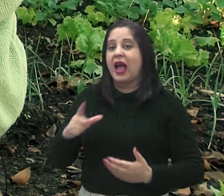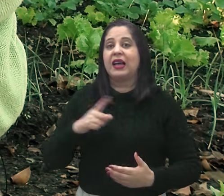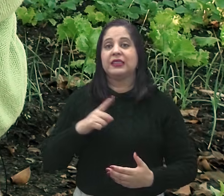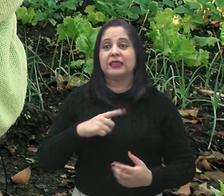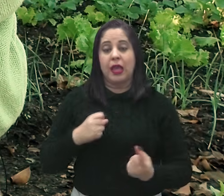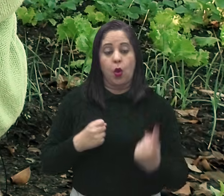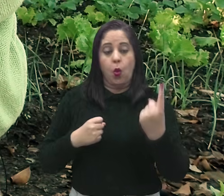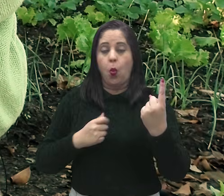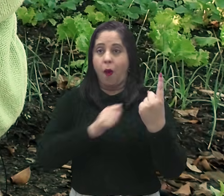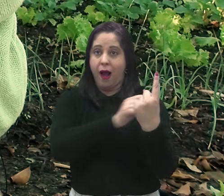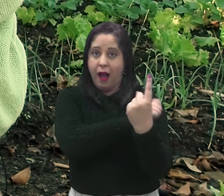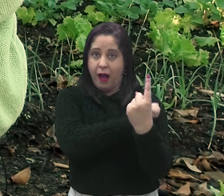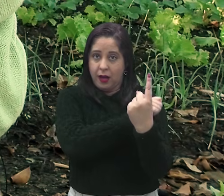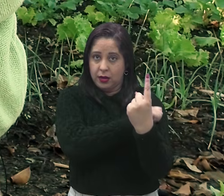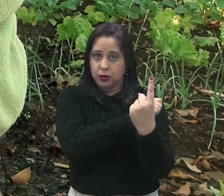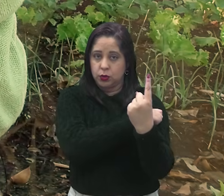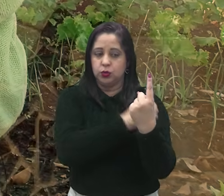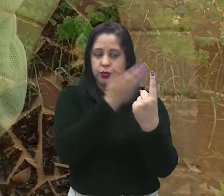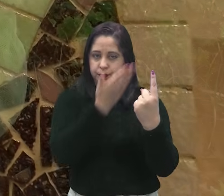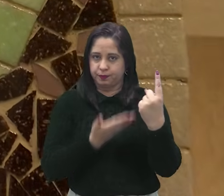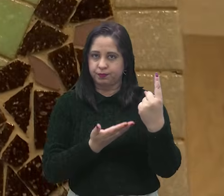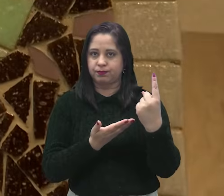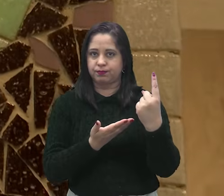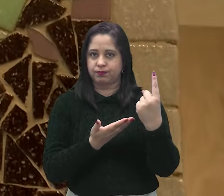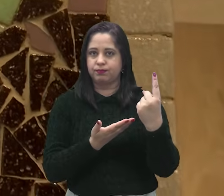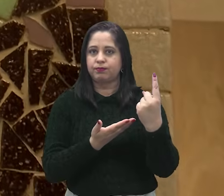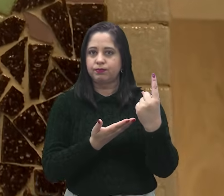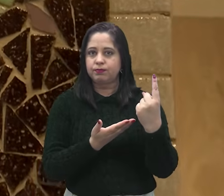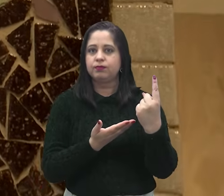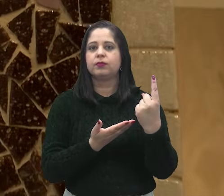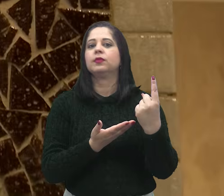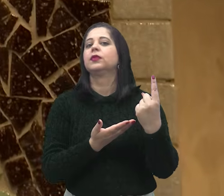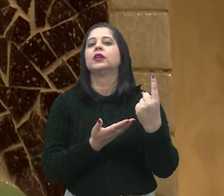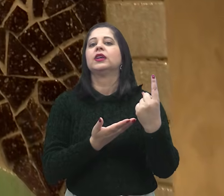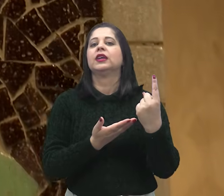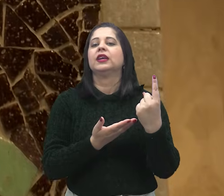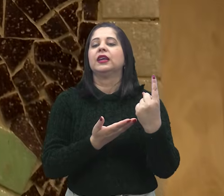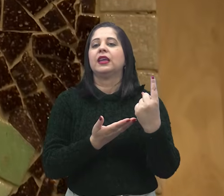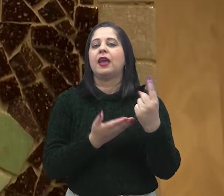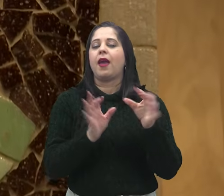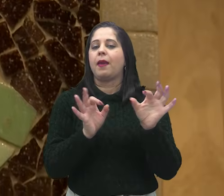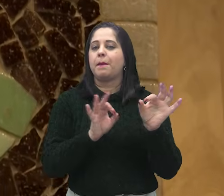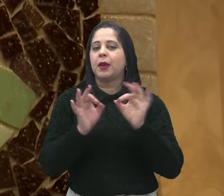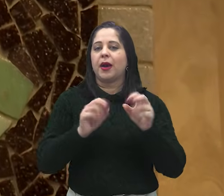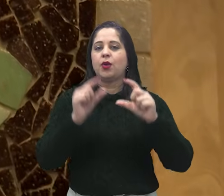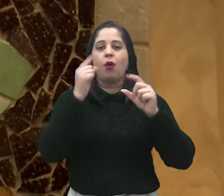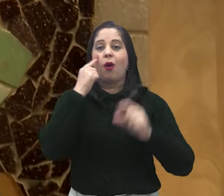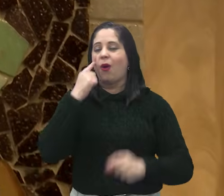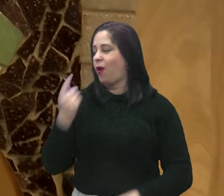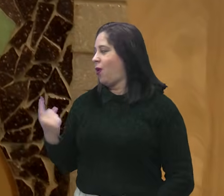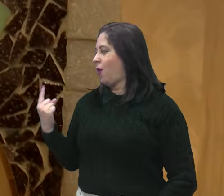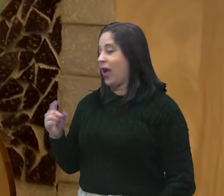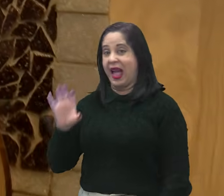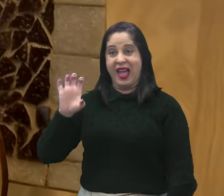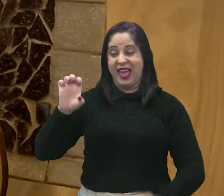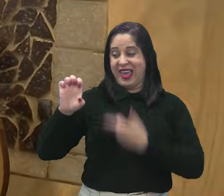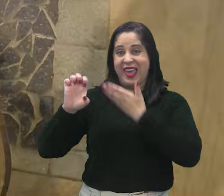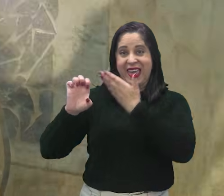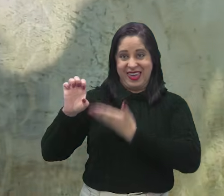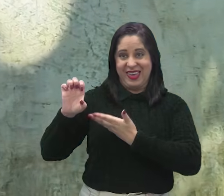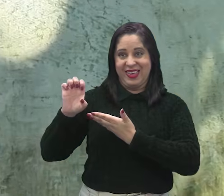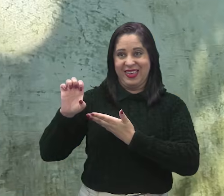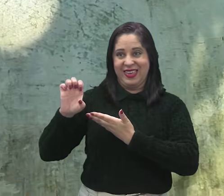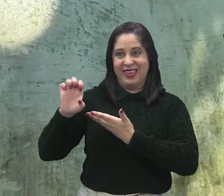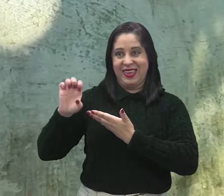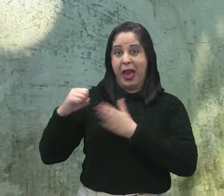ela fez questão de trabalhar o E, que é o símbolo do Ecomuseu, e ali na entrada da